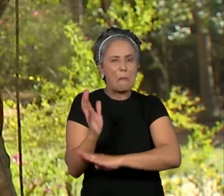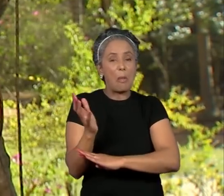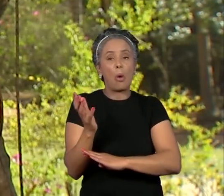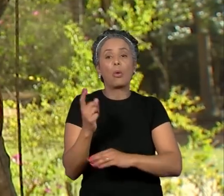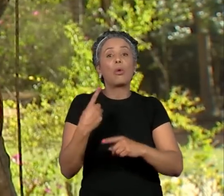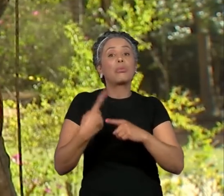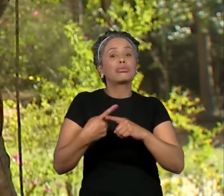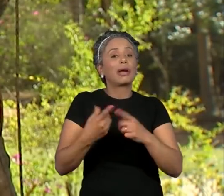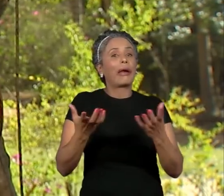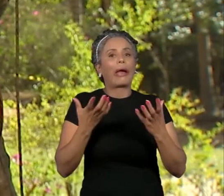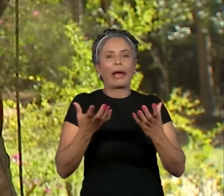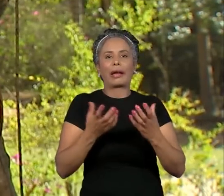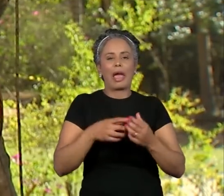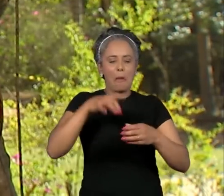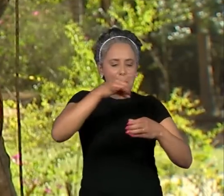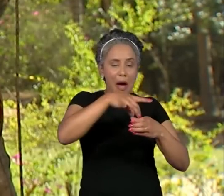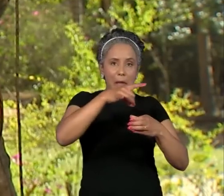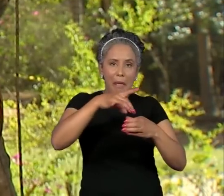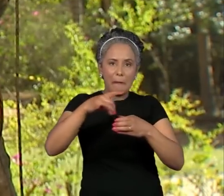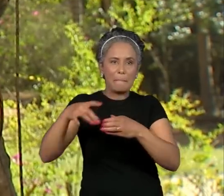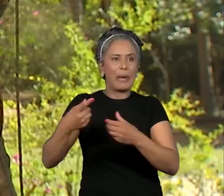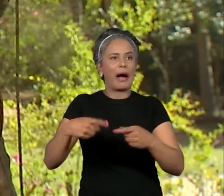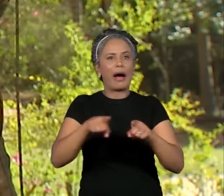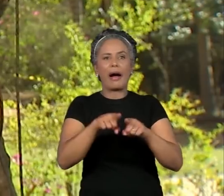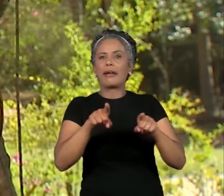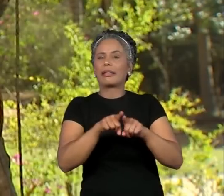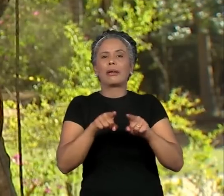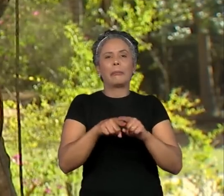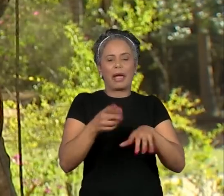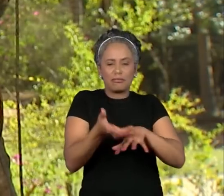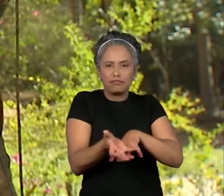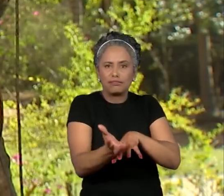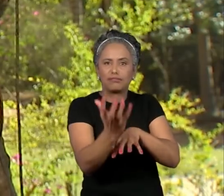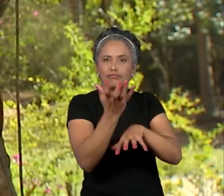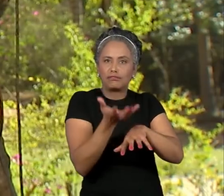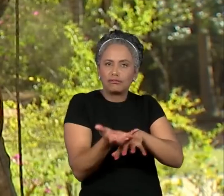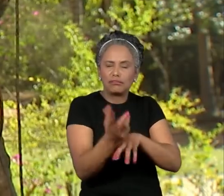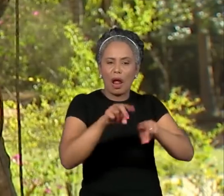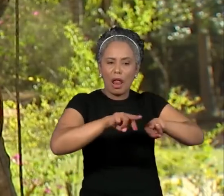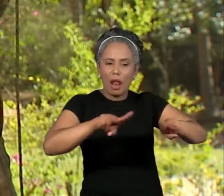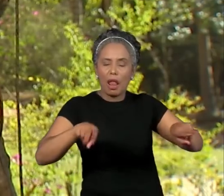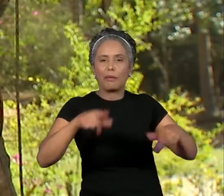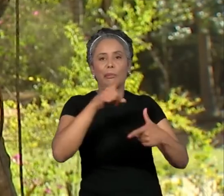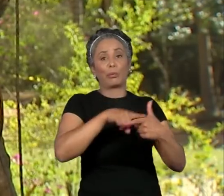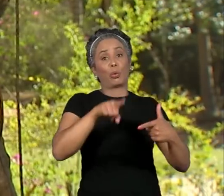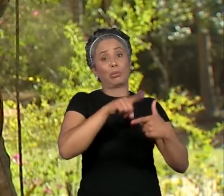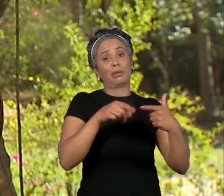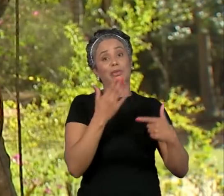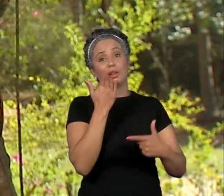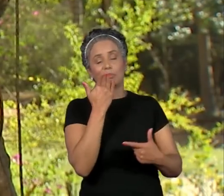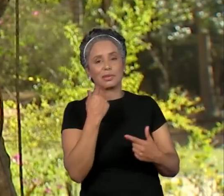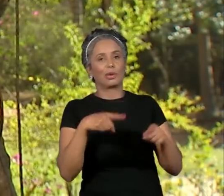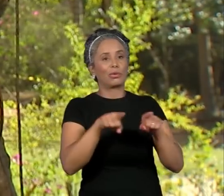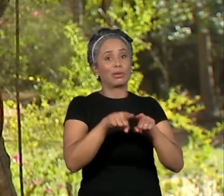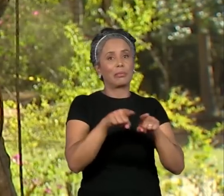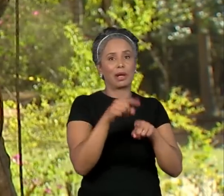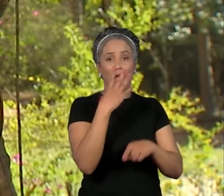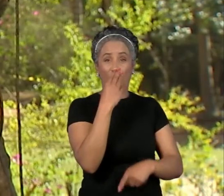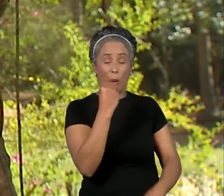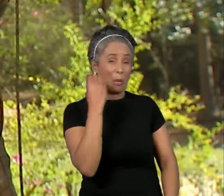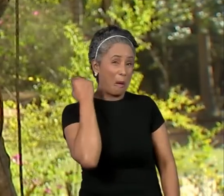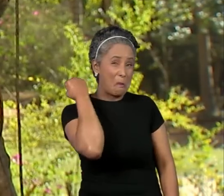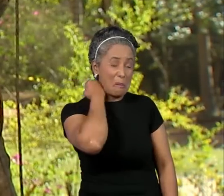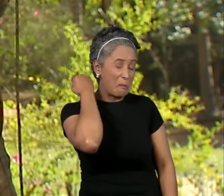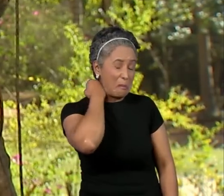agropecuária, mineração e outras atividades traz problemas de alimentação e estresse para os lobos-guará. E como se